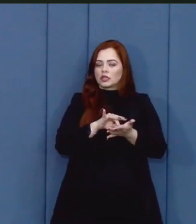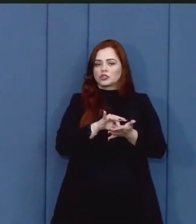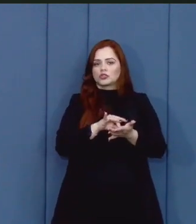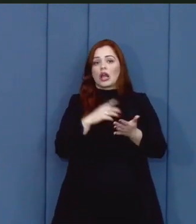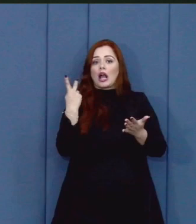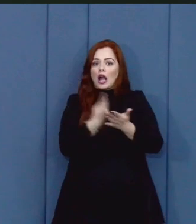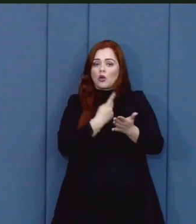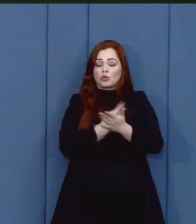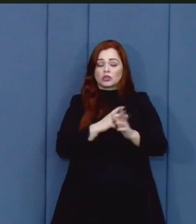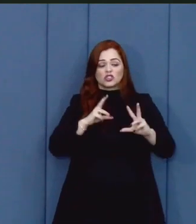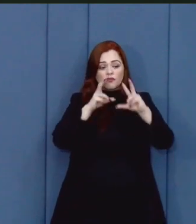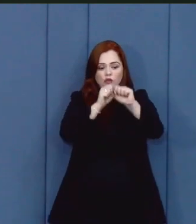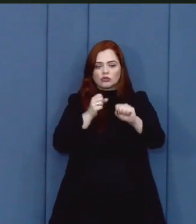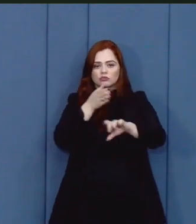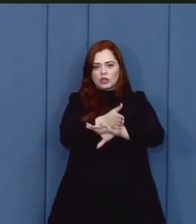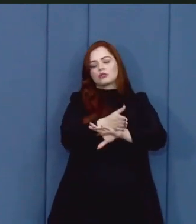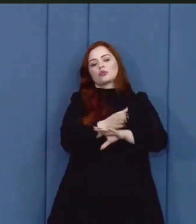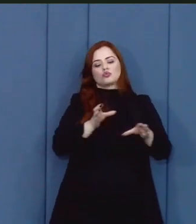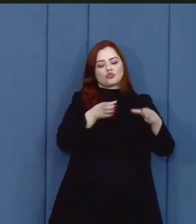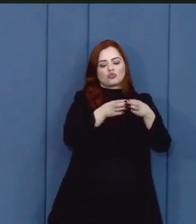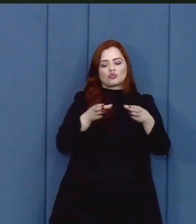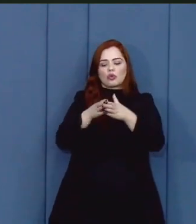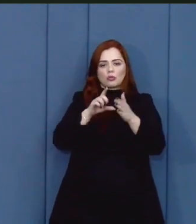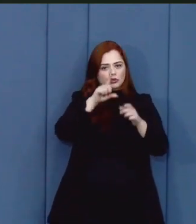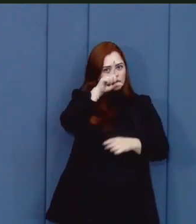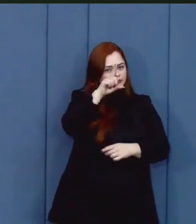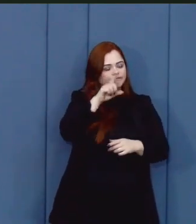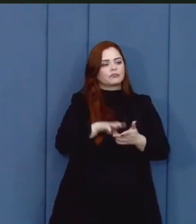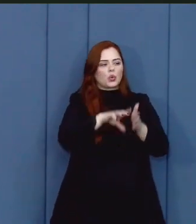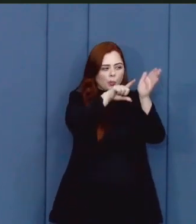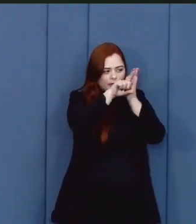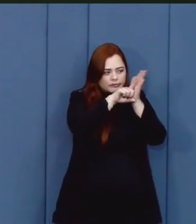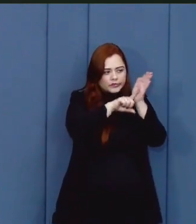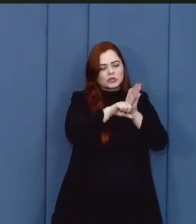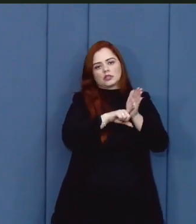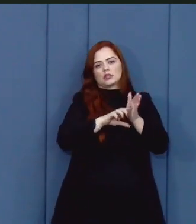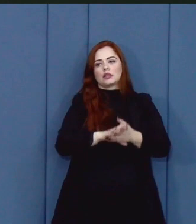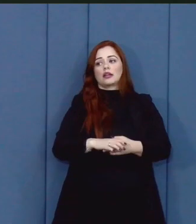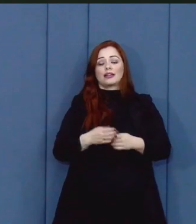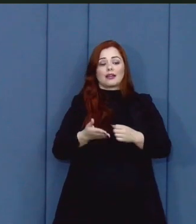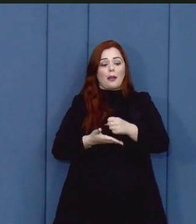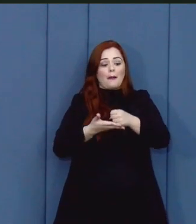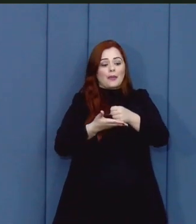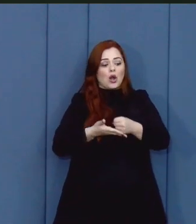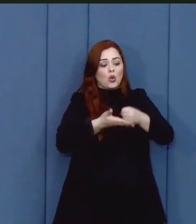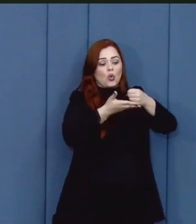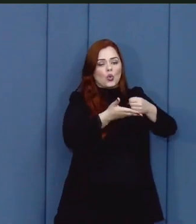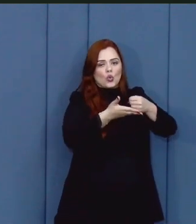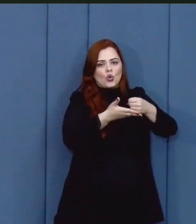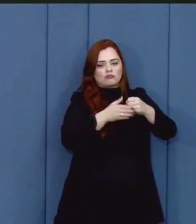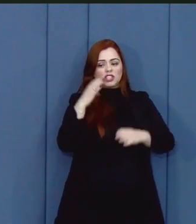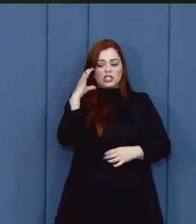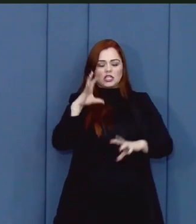acontece fortemente dentro dos comitês de peritos, né? Que dão esse suporte da